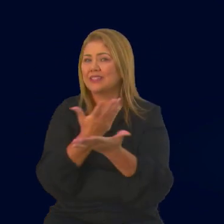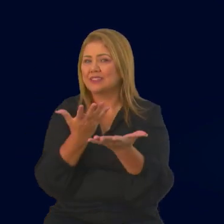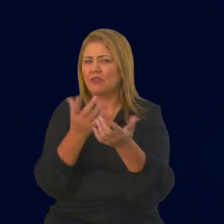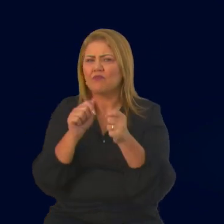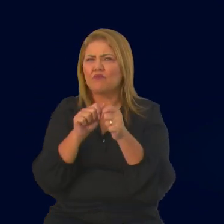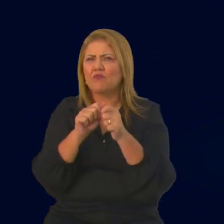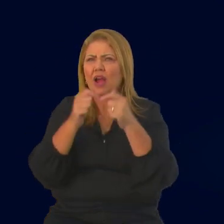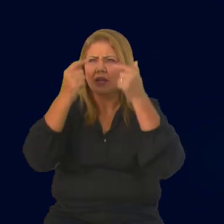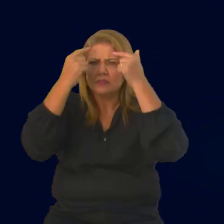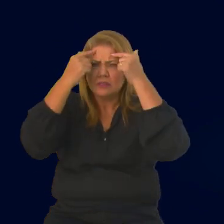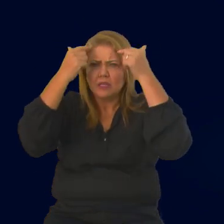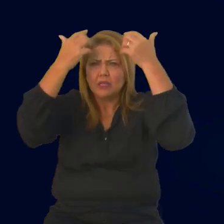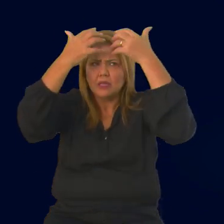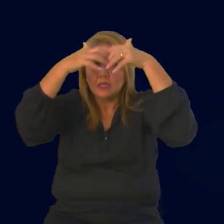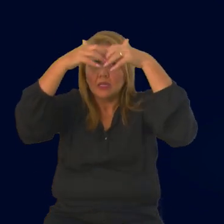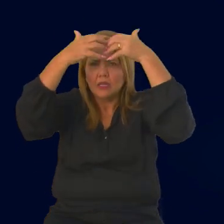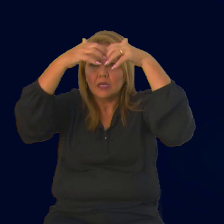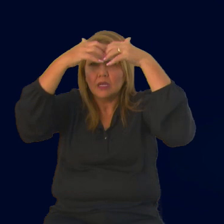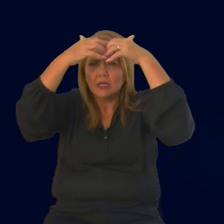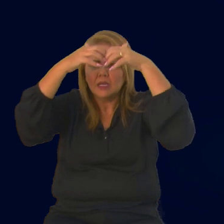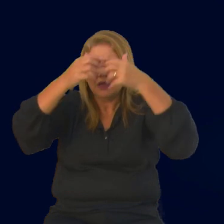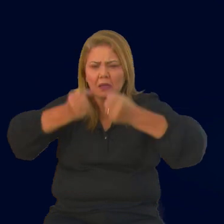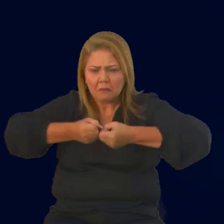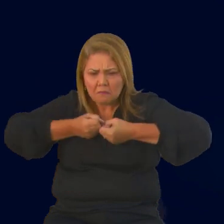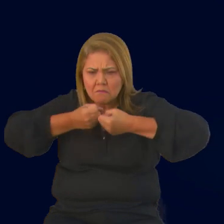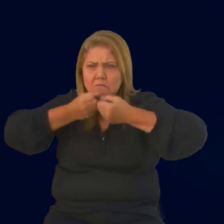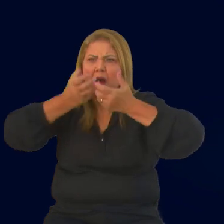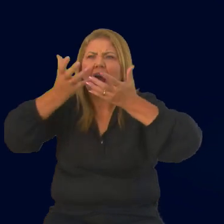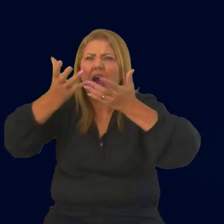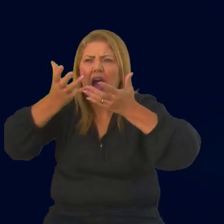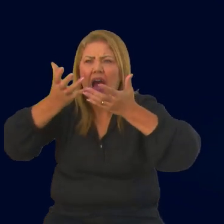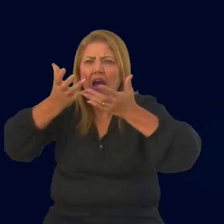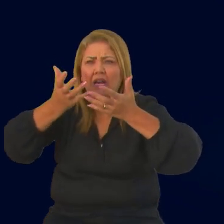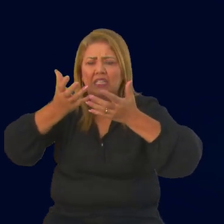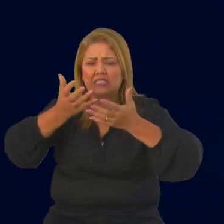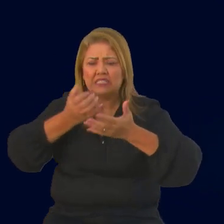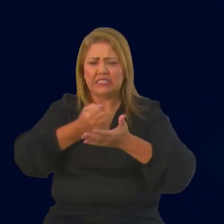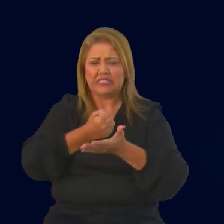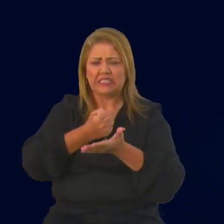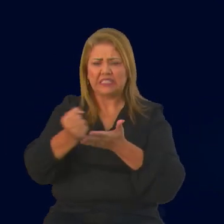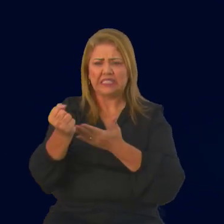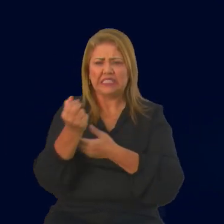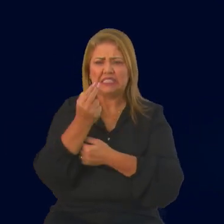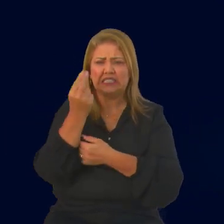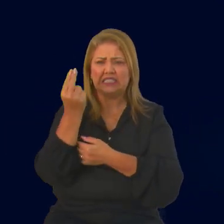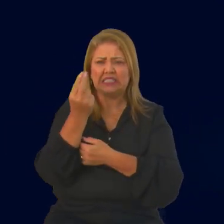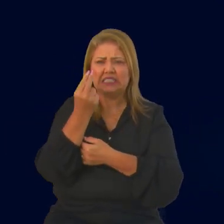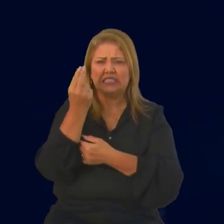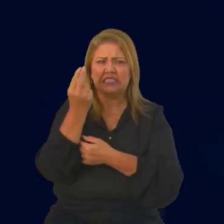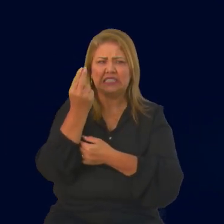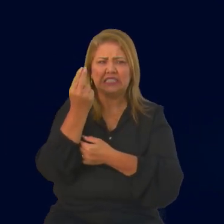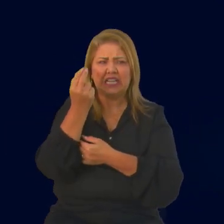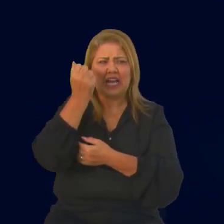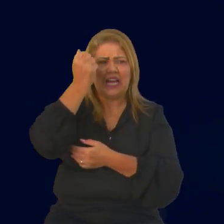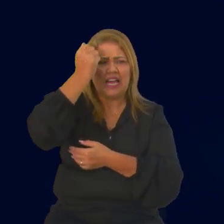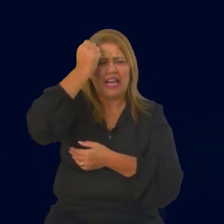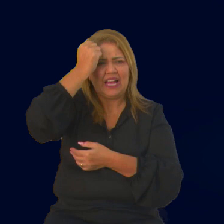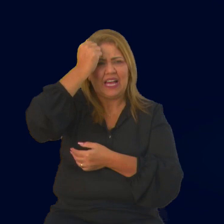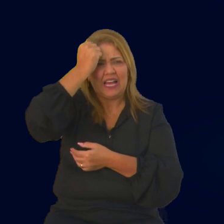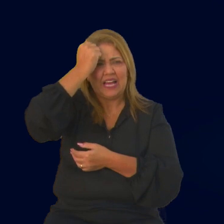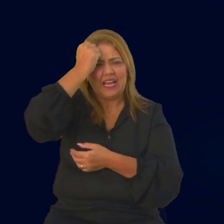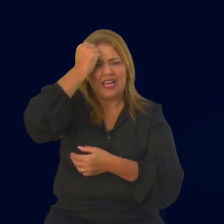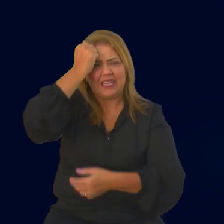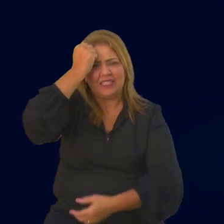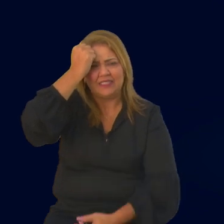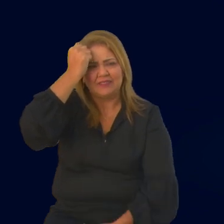O que, que faz nós falarmos coisas e depois nos arrependermos? Então, existem dois sistemas dentro do cérebro, sistema 1 e